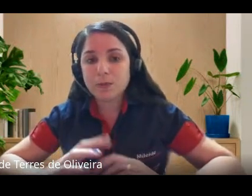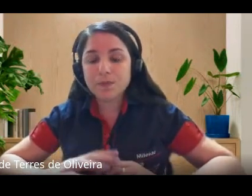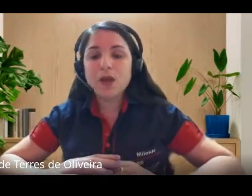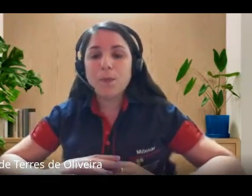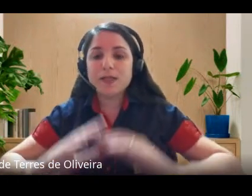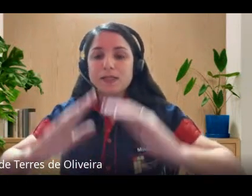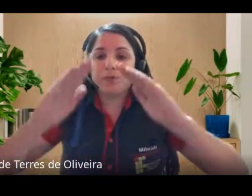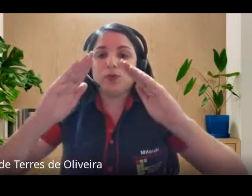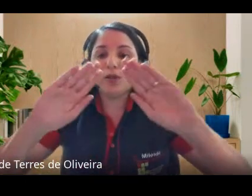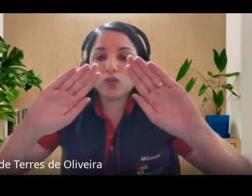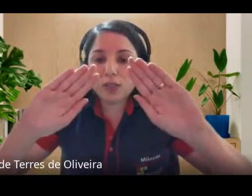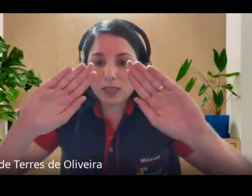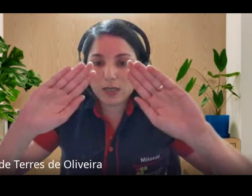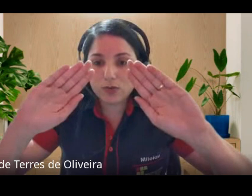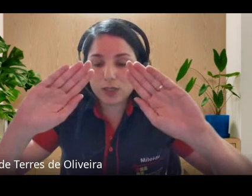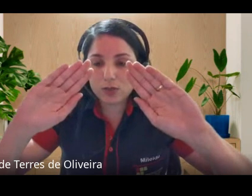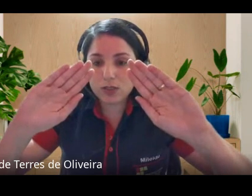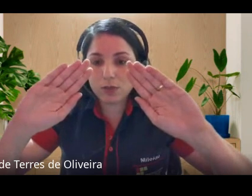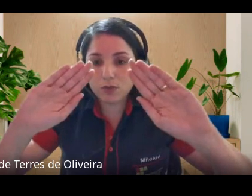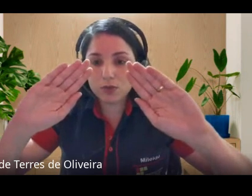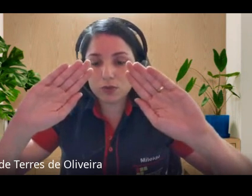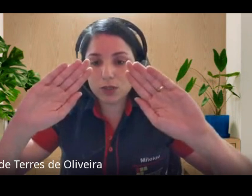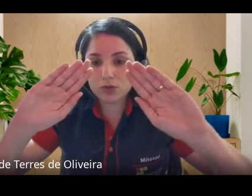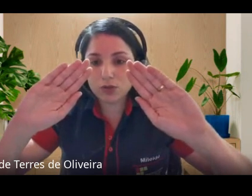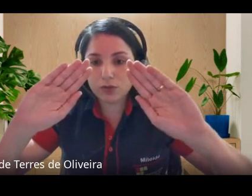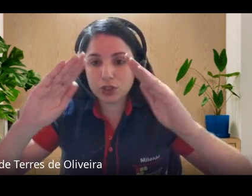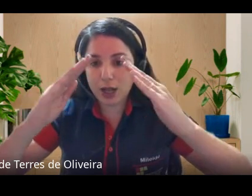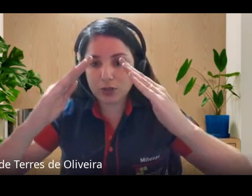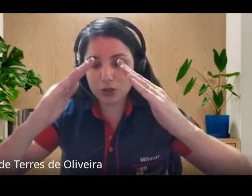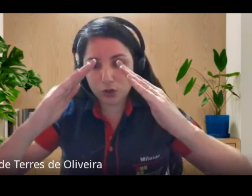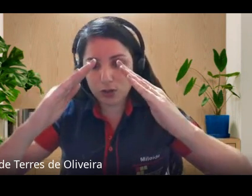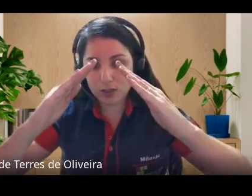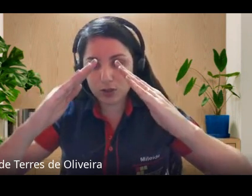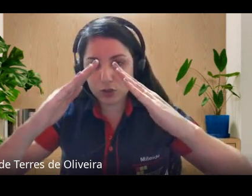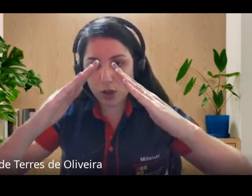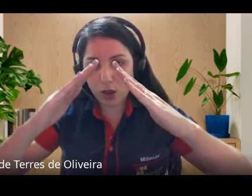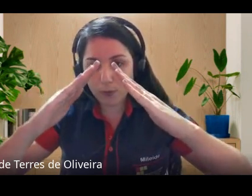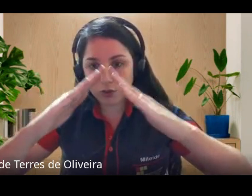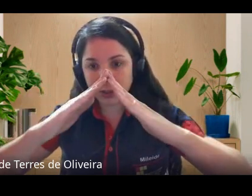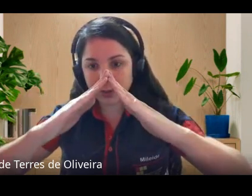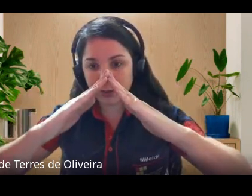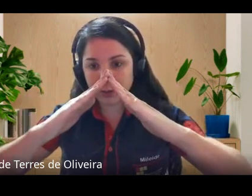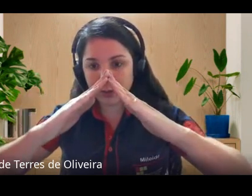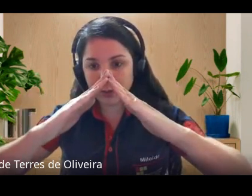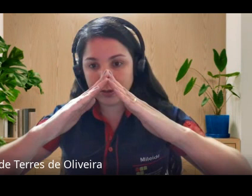repetição. Por exemplo, os dois dedos, as duas mãos, com os dedos todos fechados, a gente encosta só a